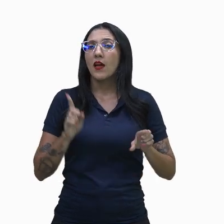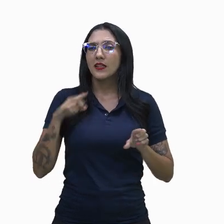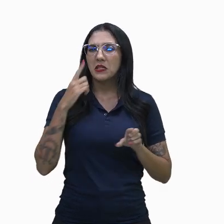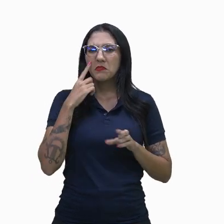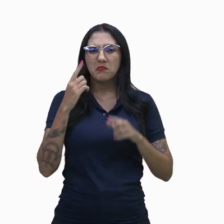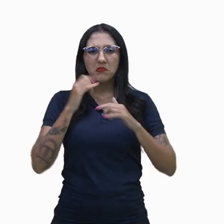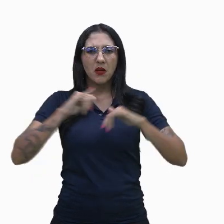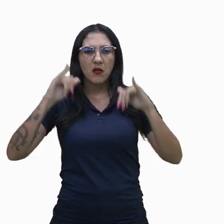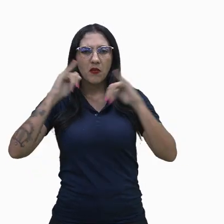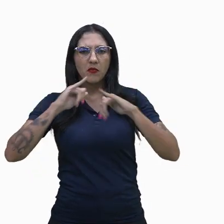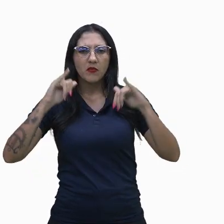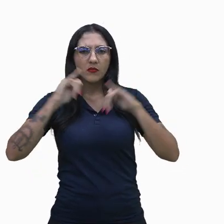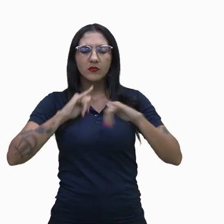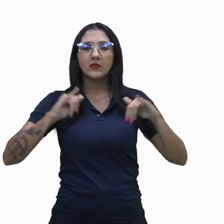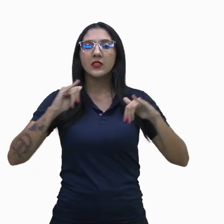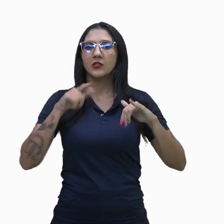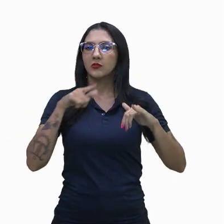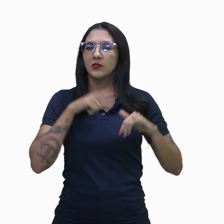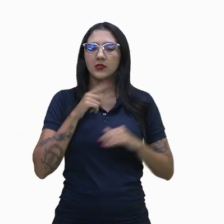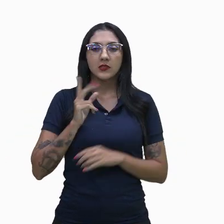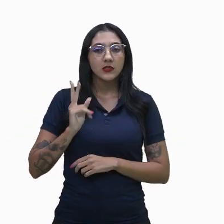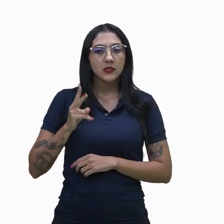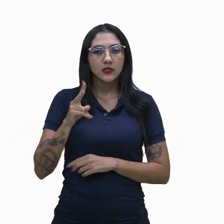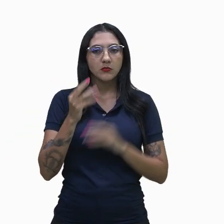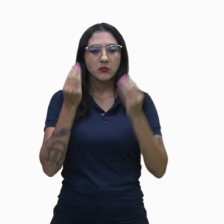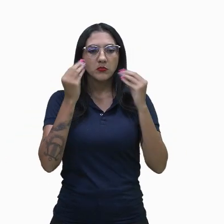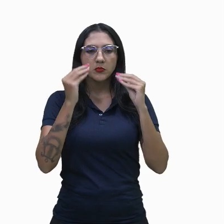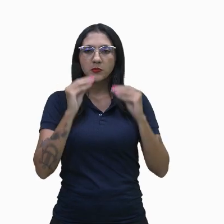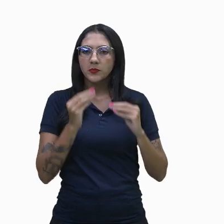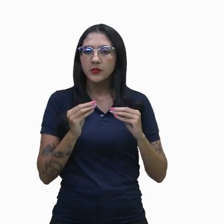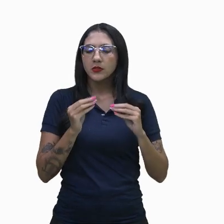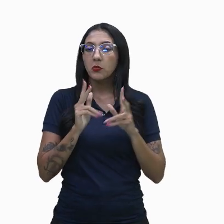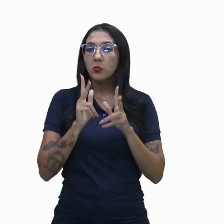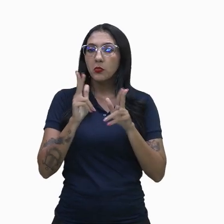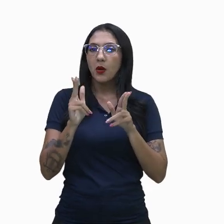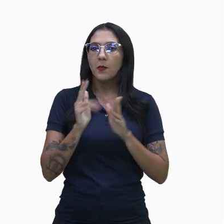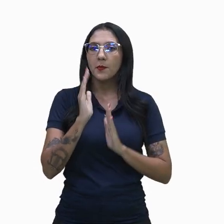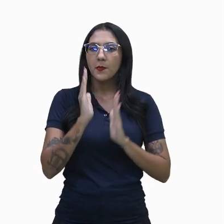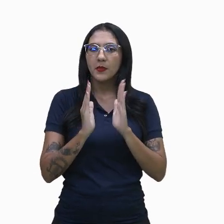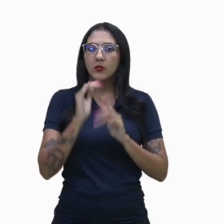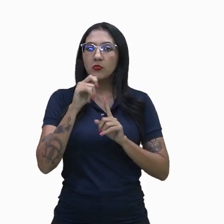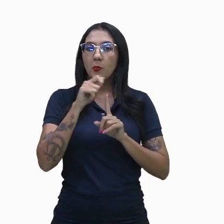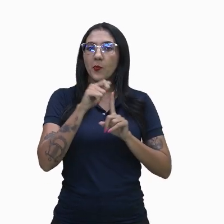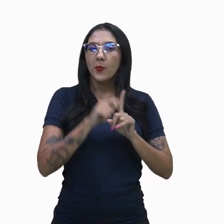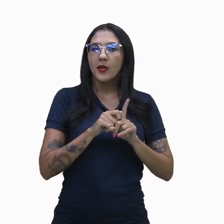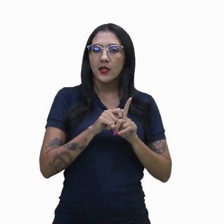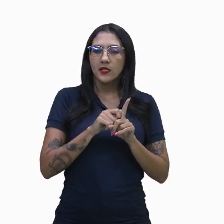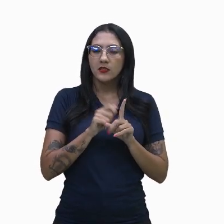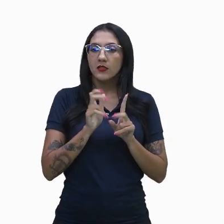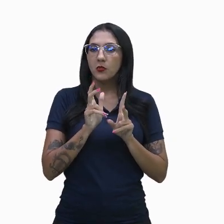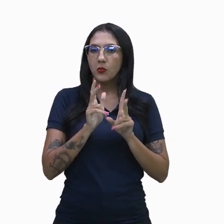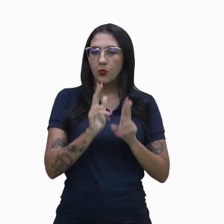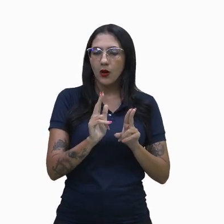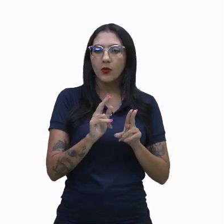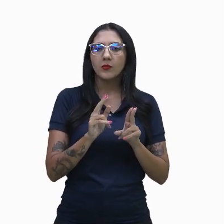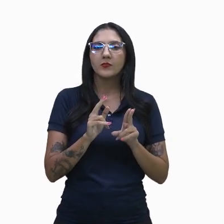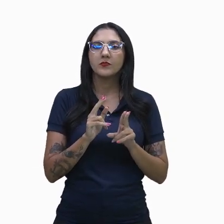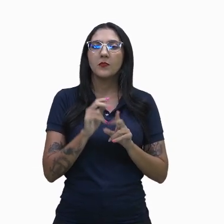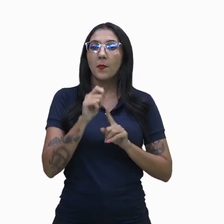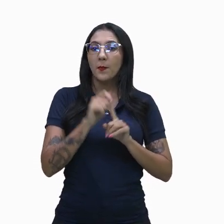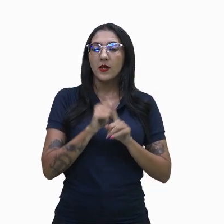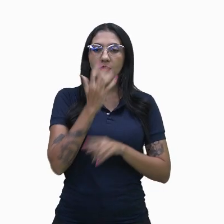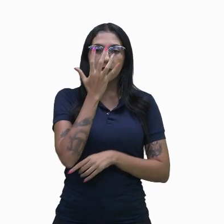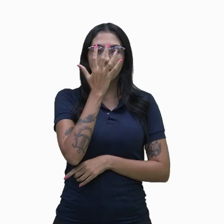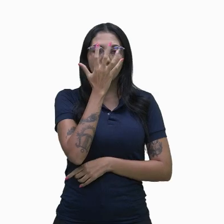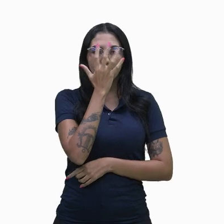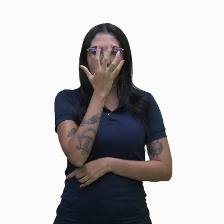foram registrados aí todos nos mesmos meses, que foi aí a cada ano, né? No mês de fevereiro.